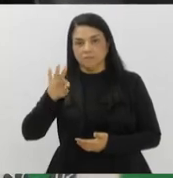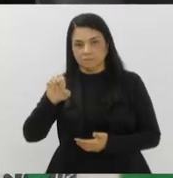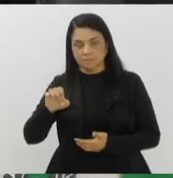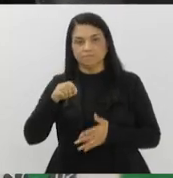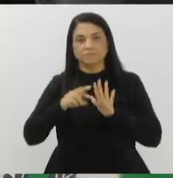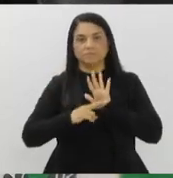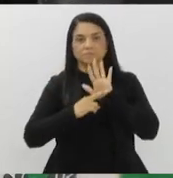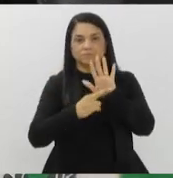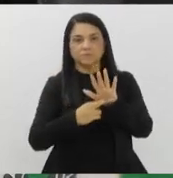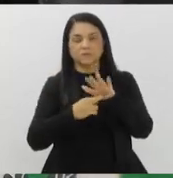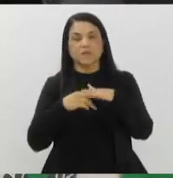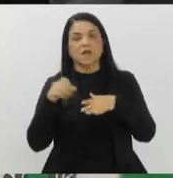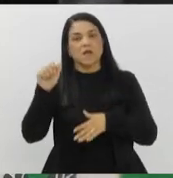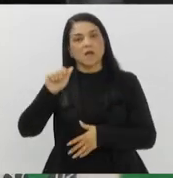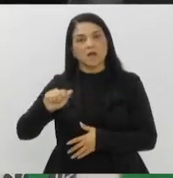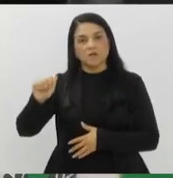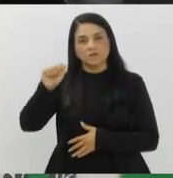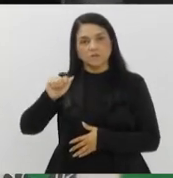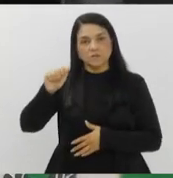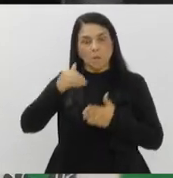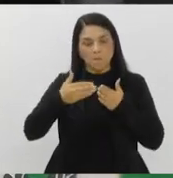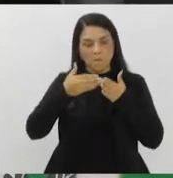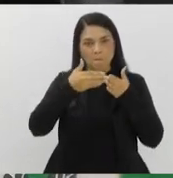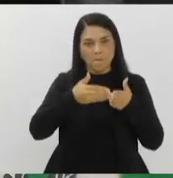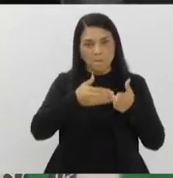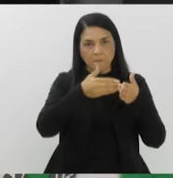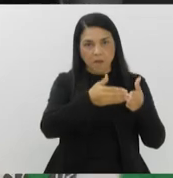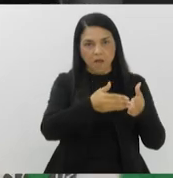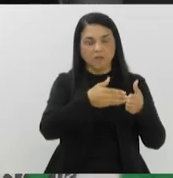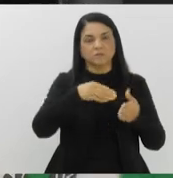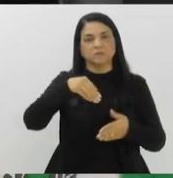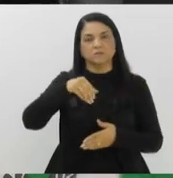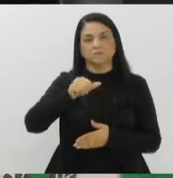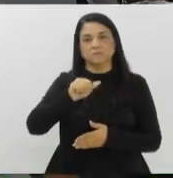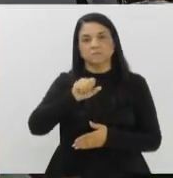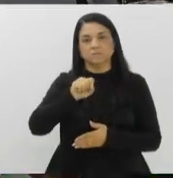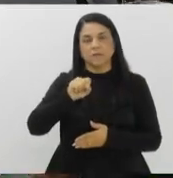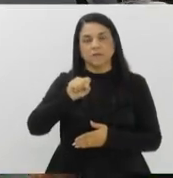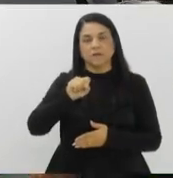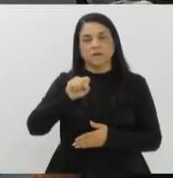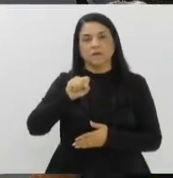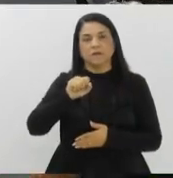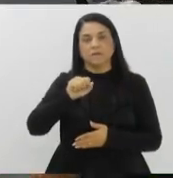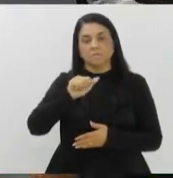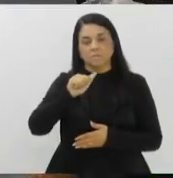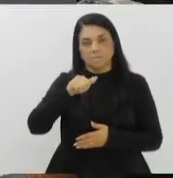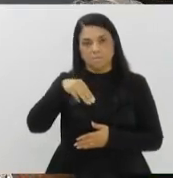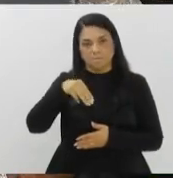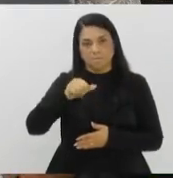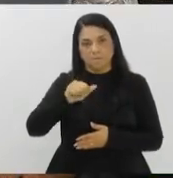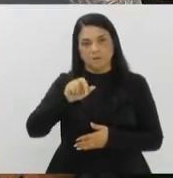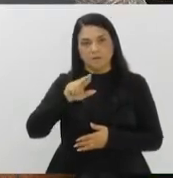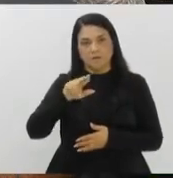representando a Associação Mar das Marisqueiras. Muito obrigada pela sua presença. A senhora tem 5 minutos.